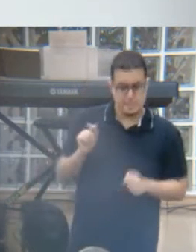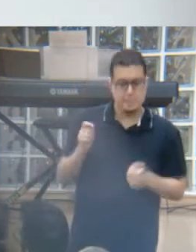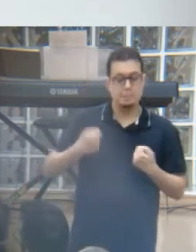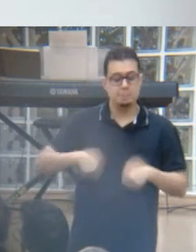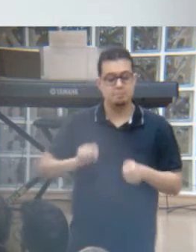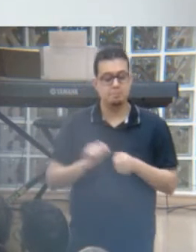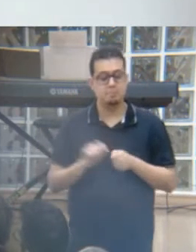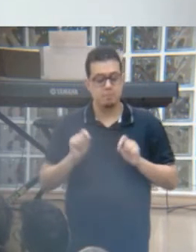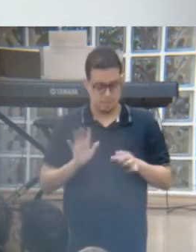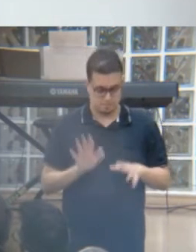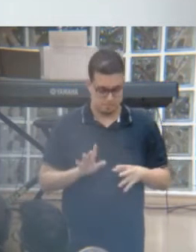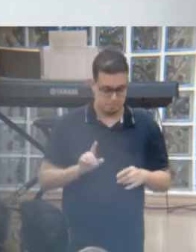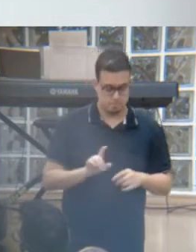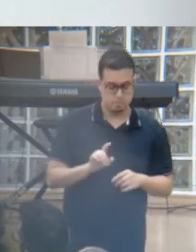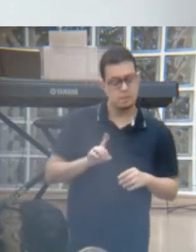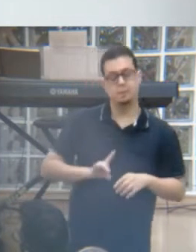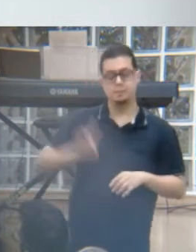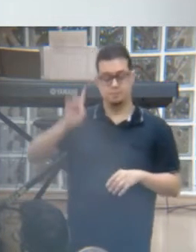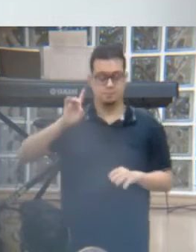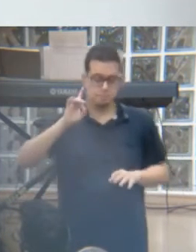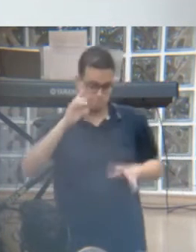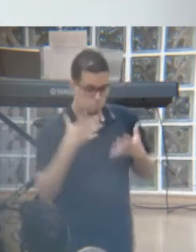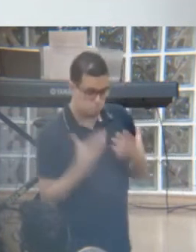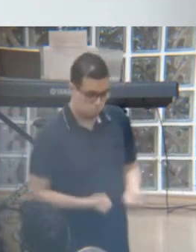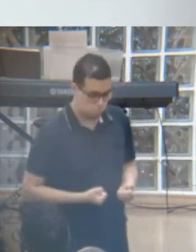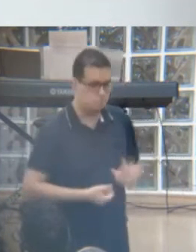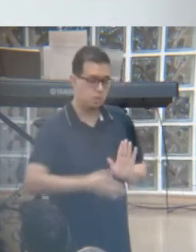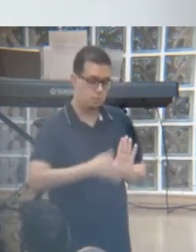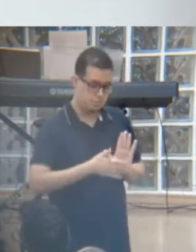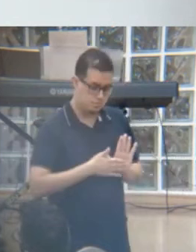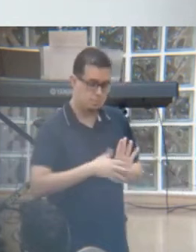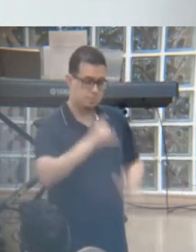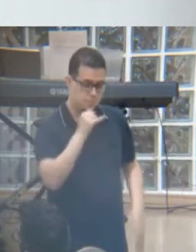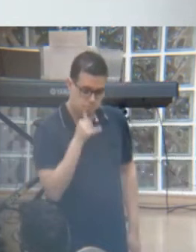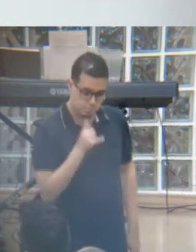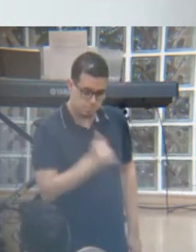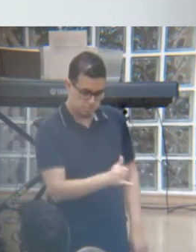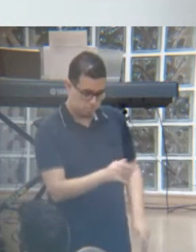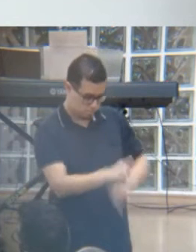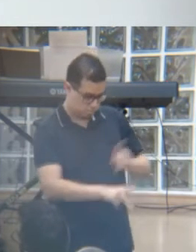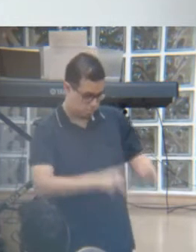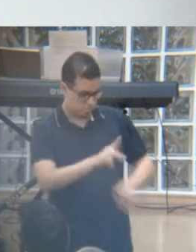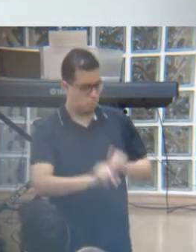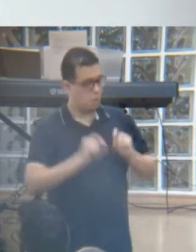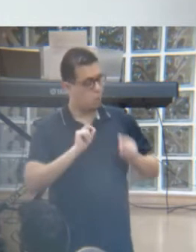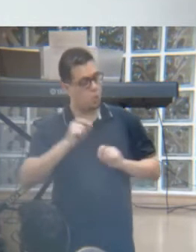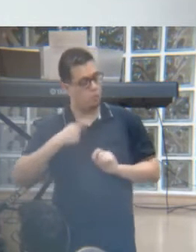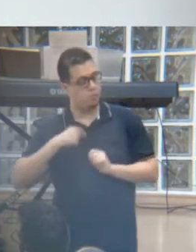Ele assume, promete e anuncia ao povo a parte que lhe cabe.